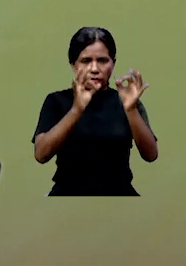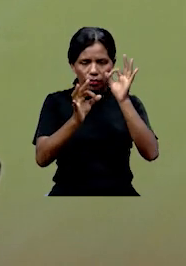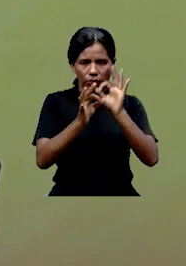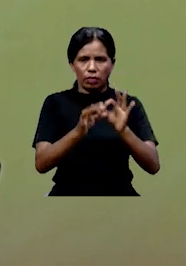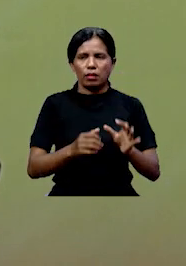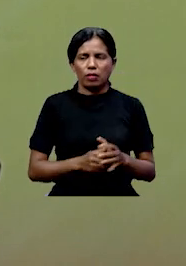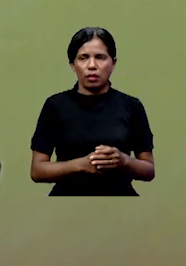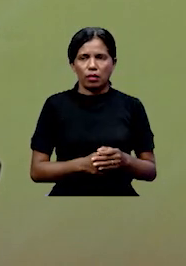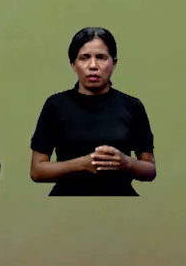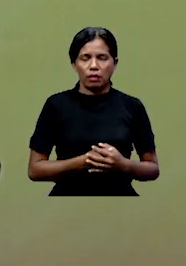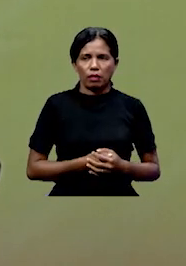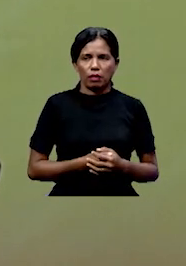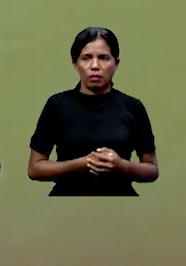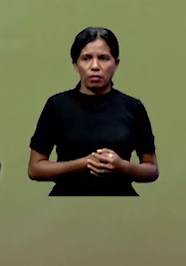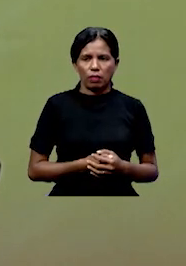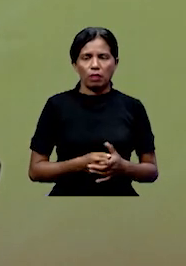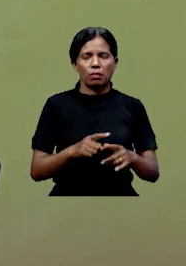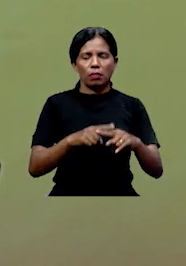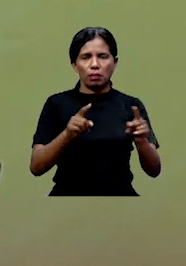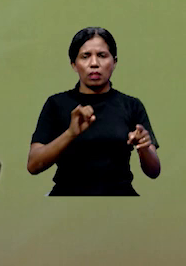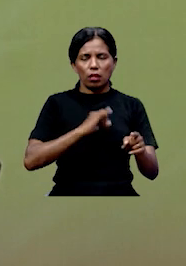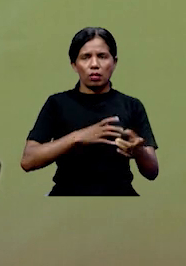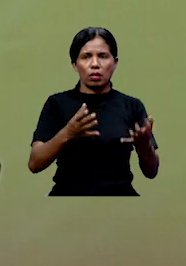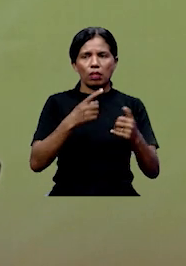mentalidade gua tidak kasar demais. Mai beha kar kato hatet